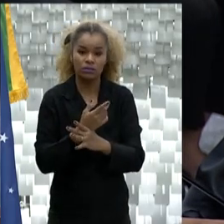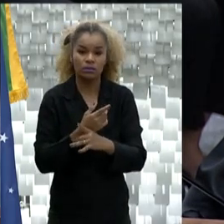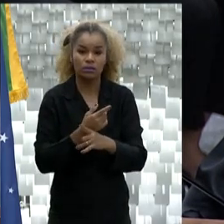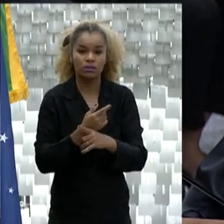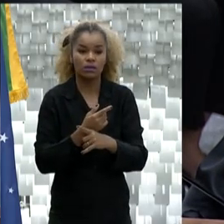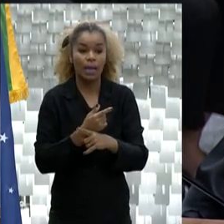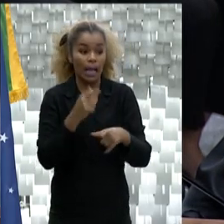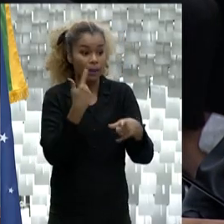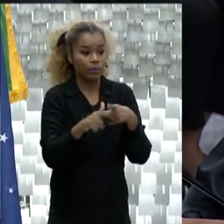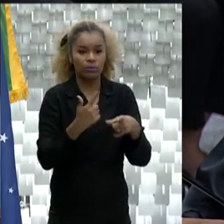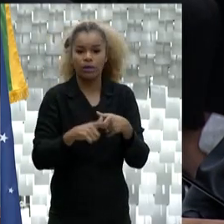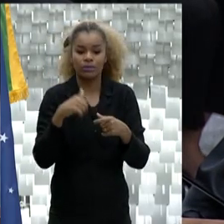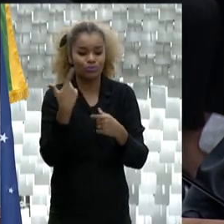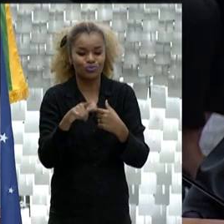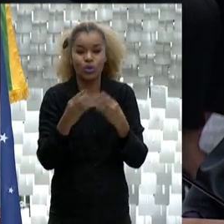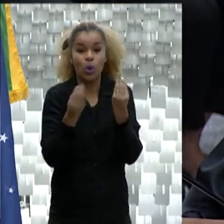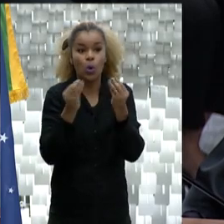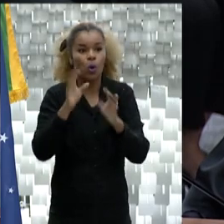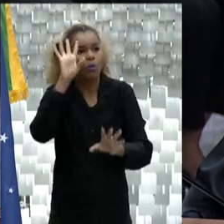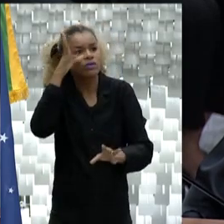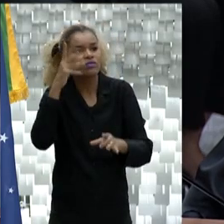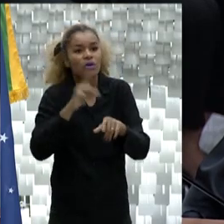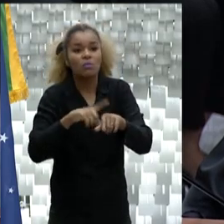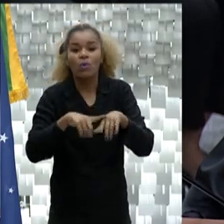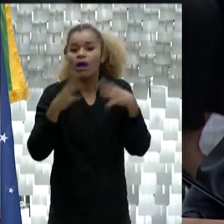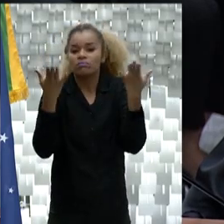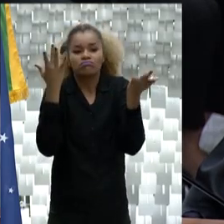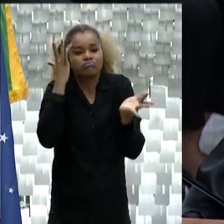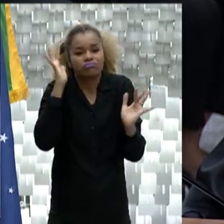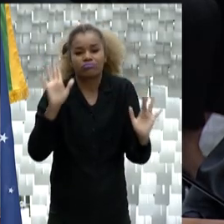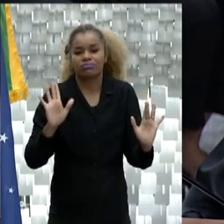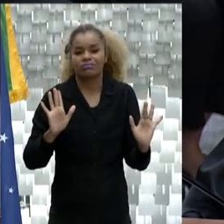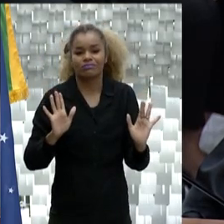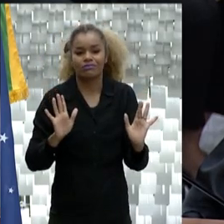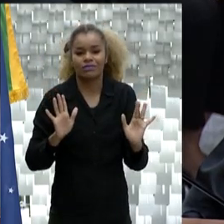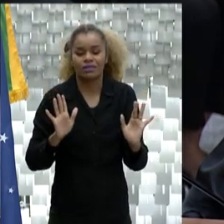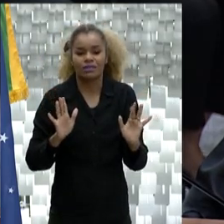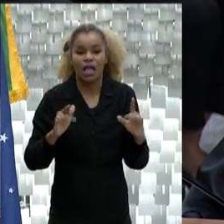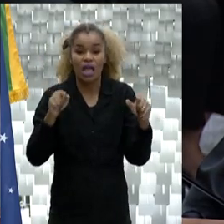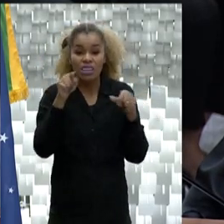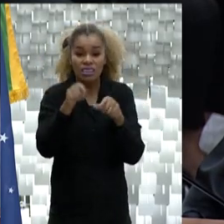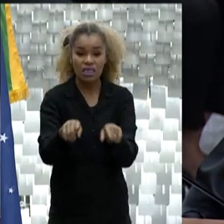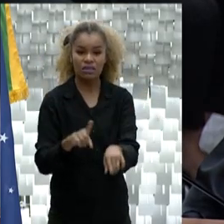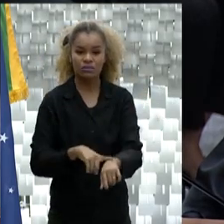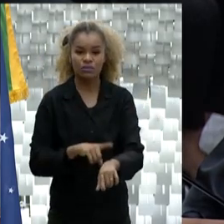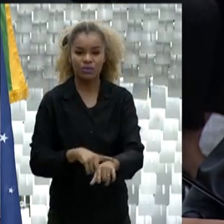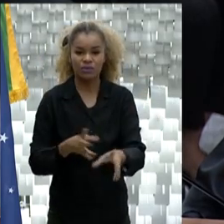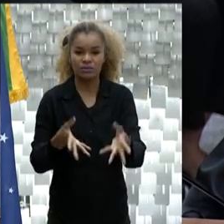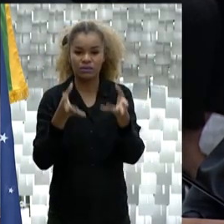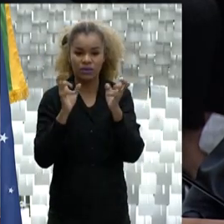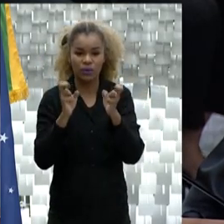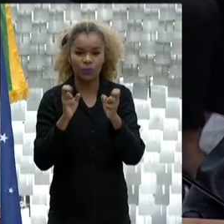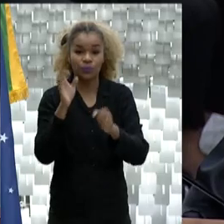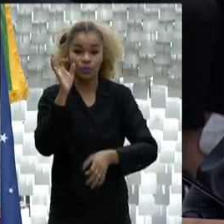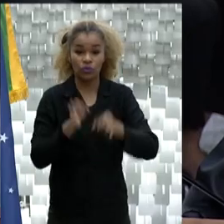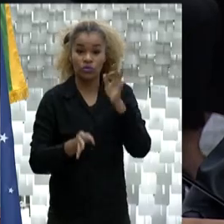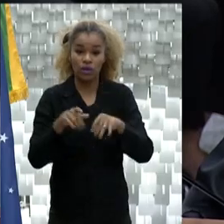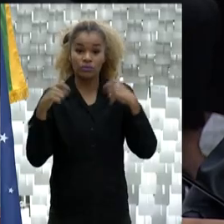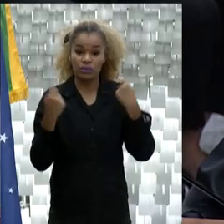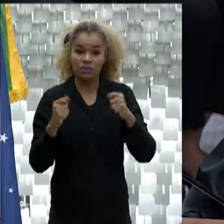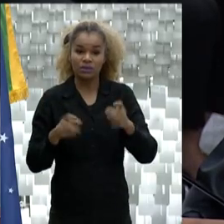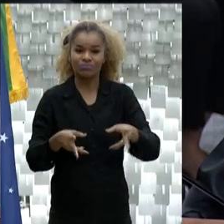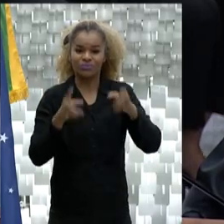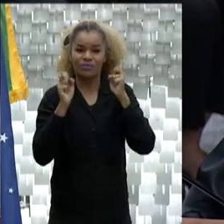de validade. É nessas horas que cabe ao judiciário posicionar